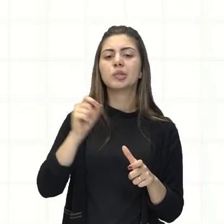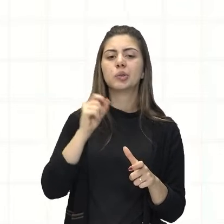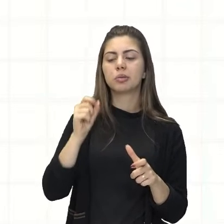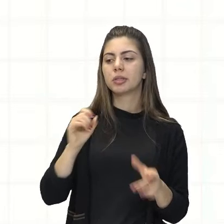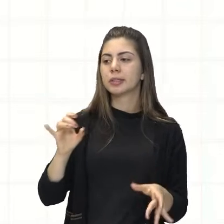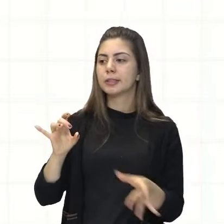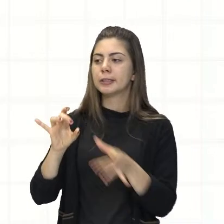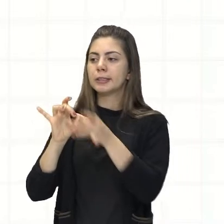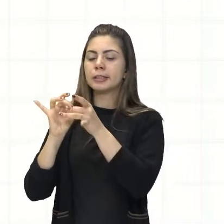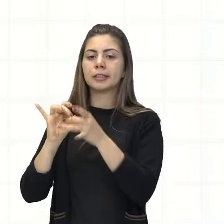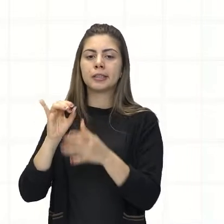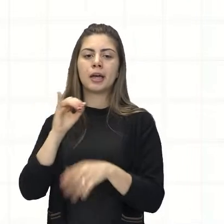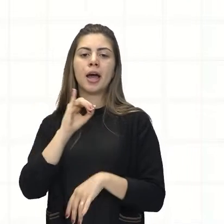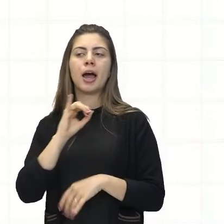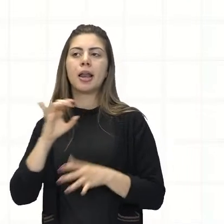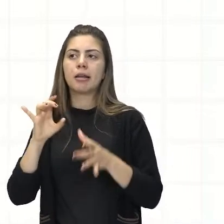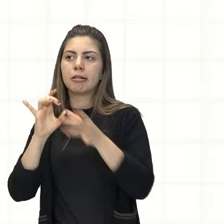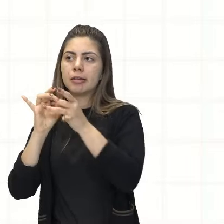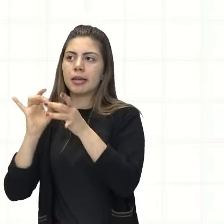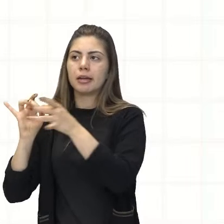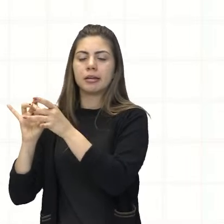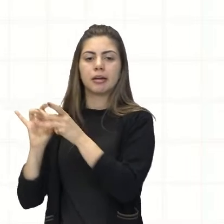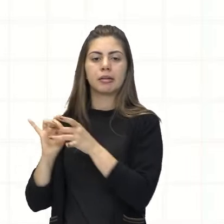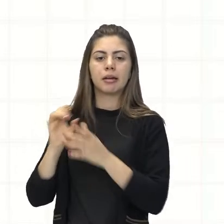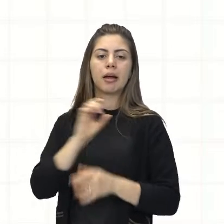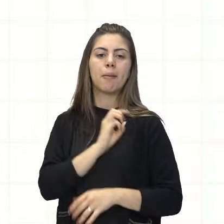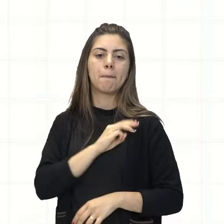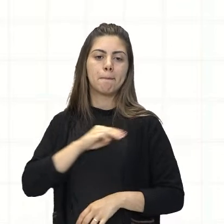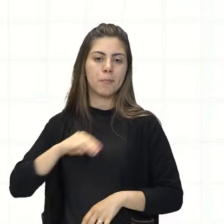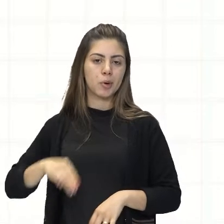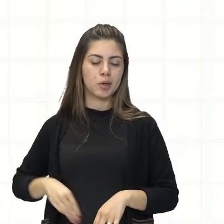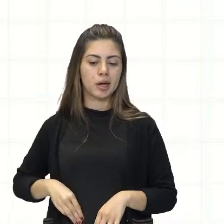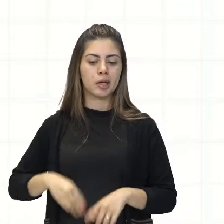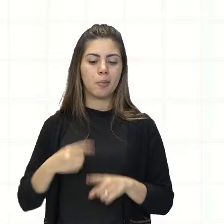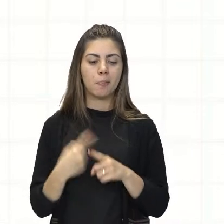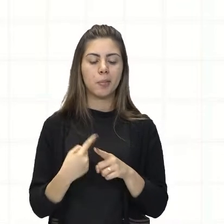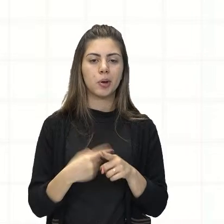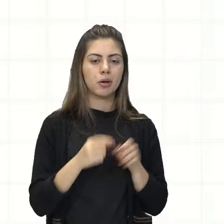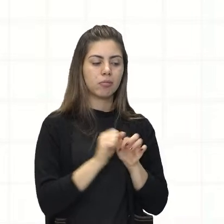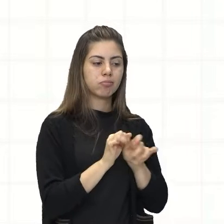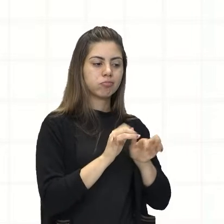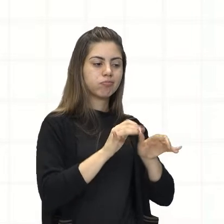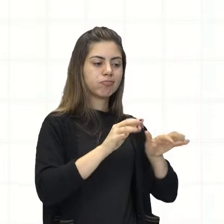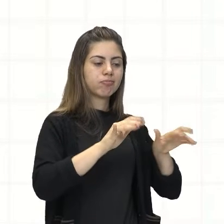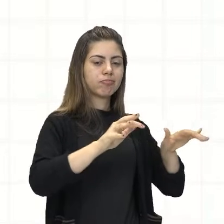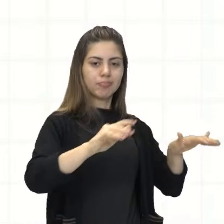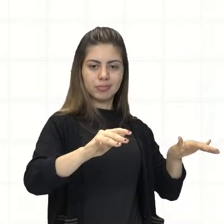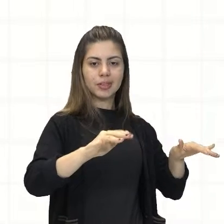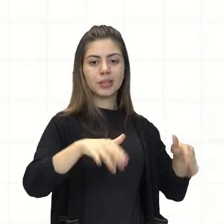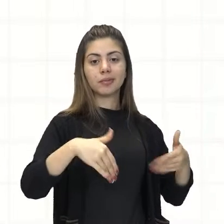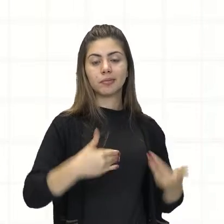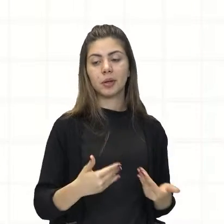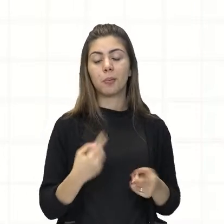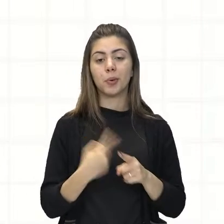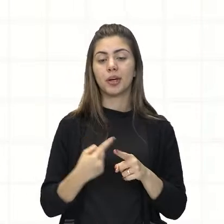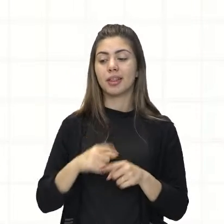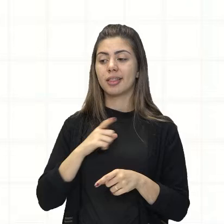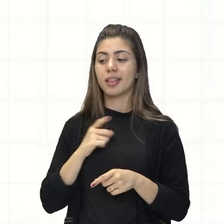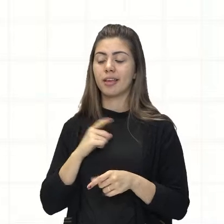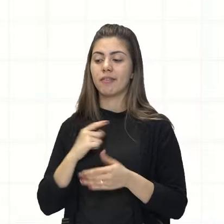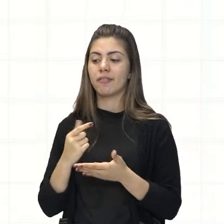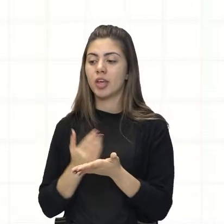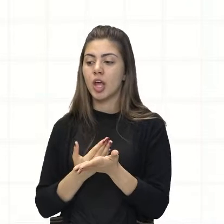para expandir o catolicismo, né? Para não perder terreno para as religiões que surgiram a